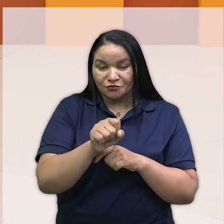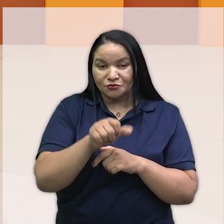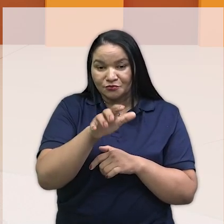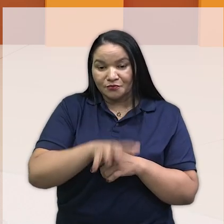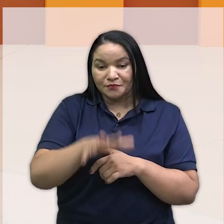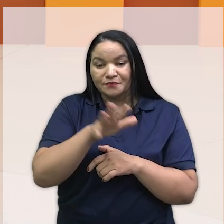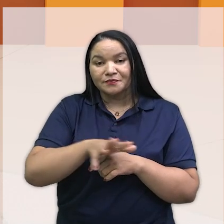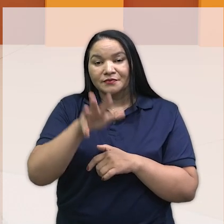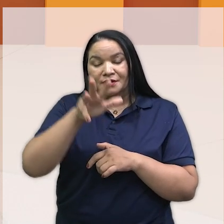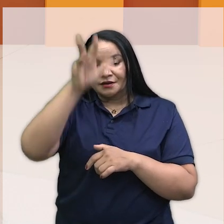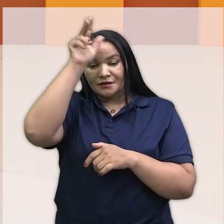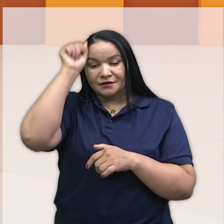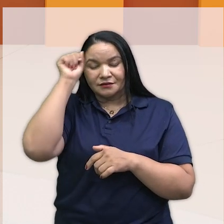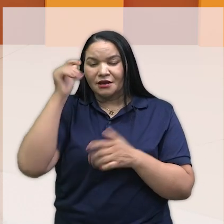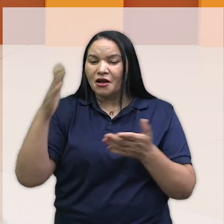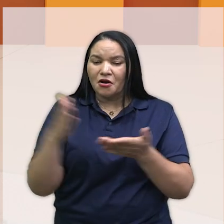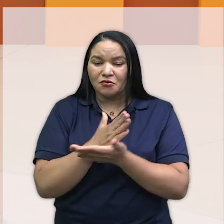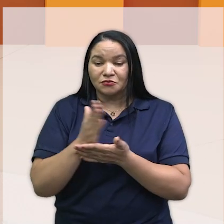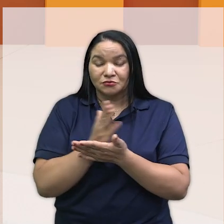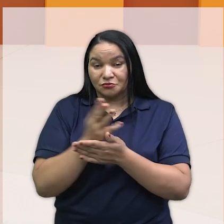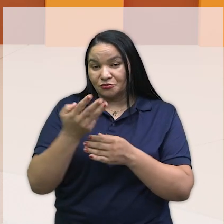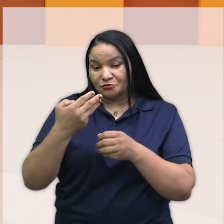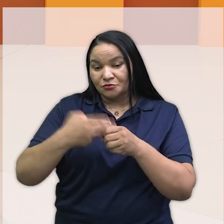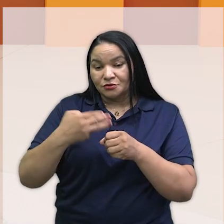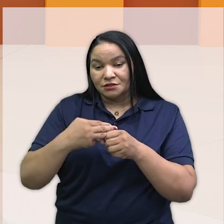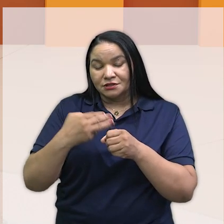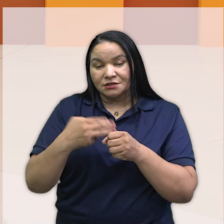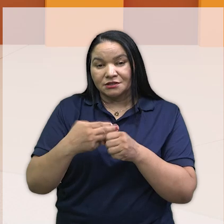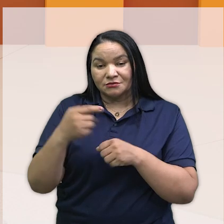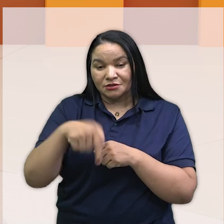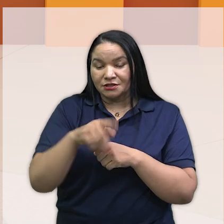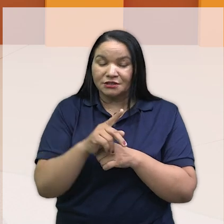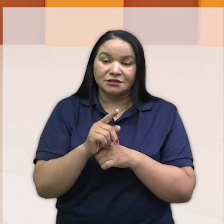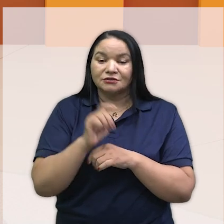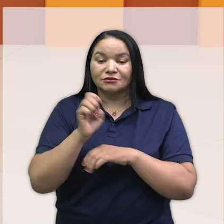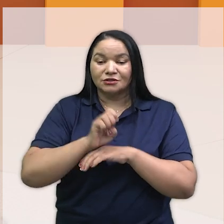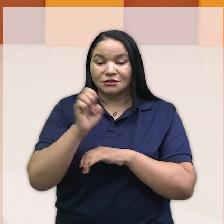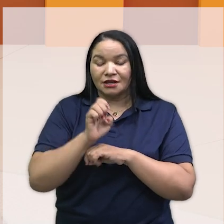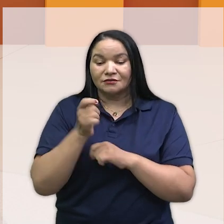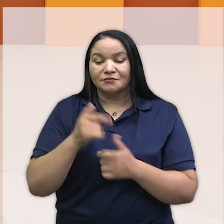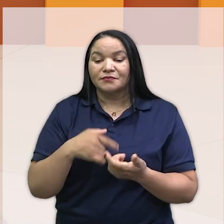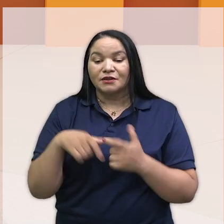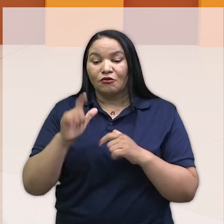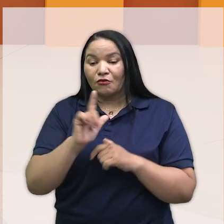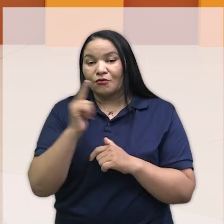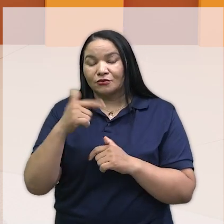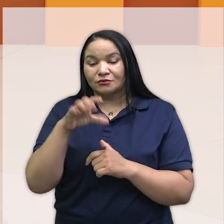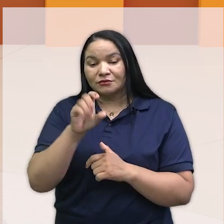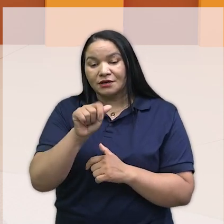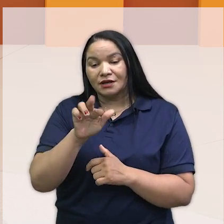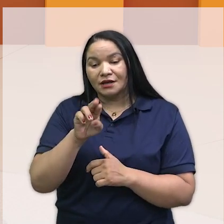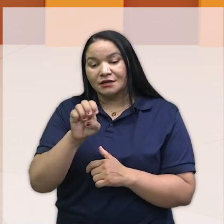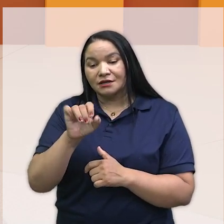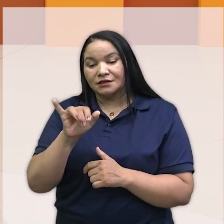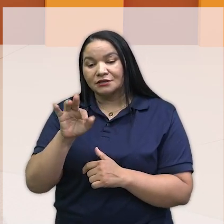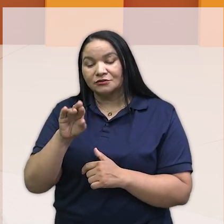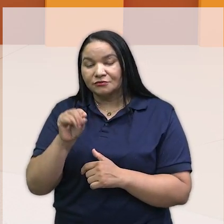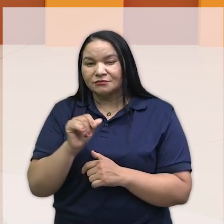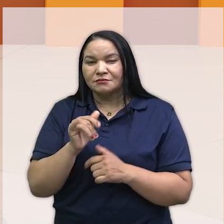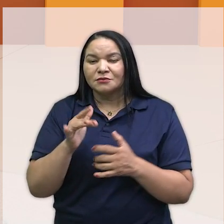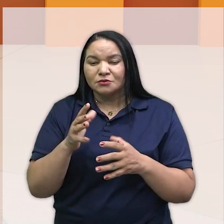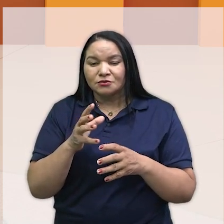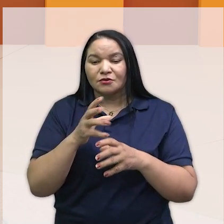território amazonense. Esses são alguns dos municípios aqui do estado do Amazonas. Careiro é um outro município. No total, o Amazonas